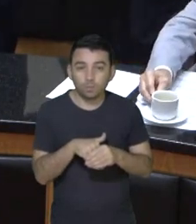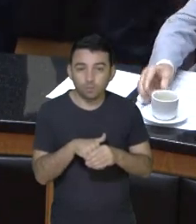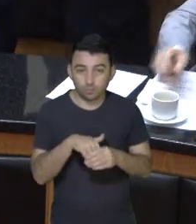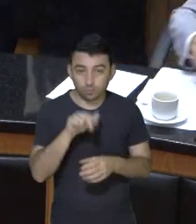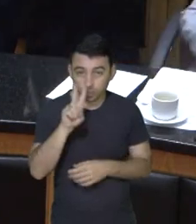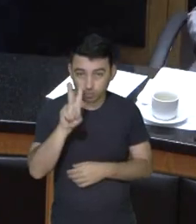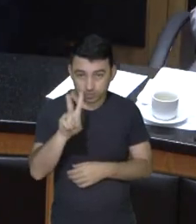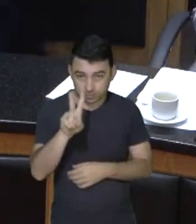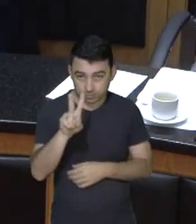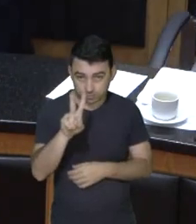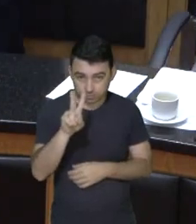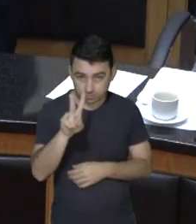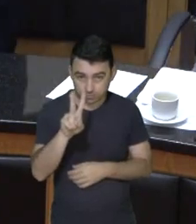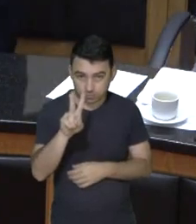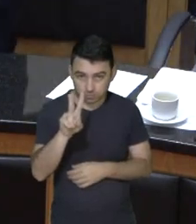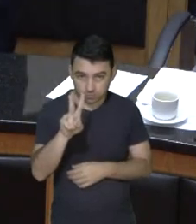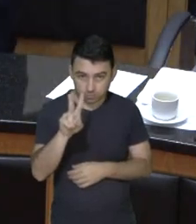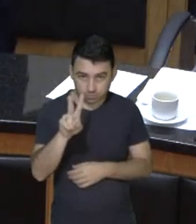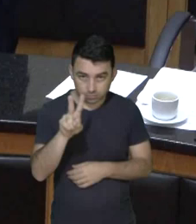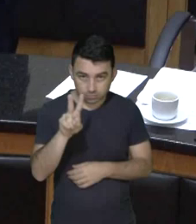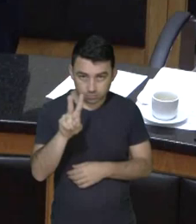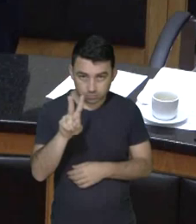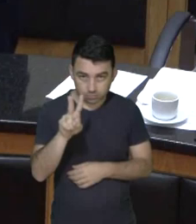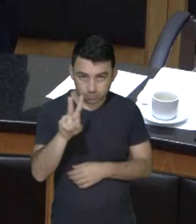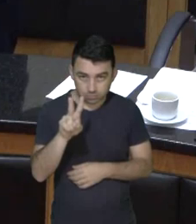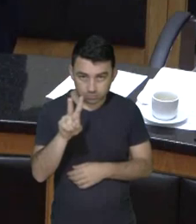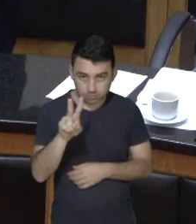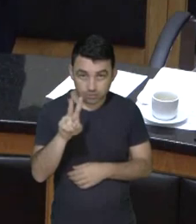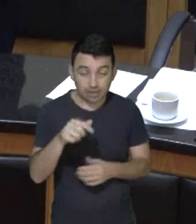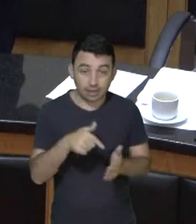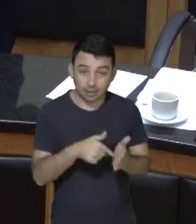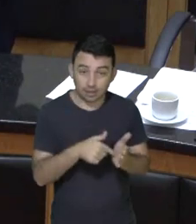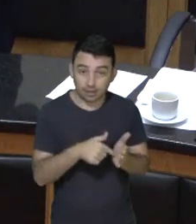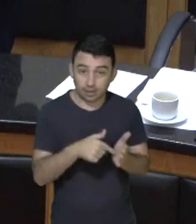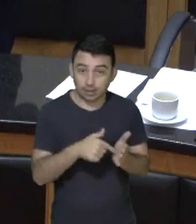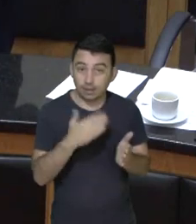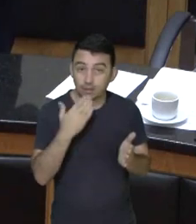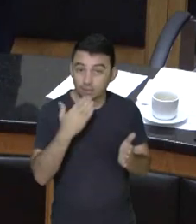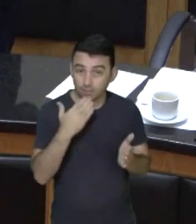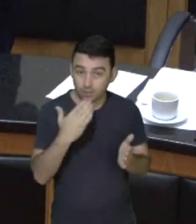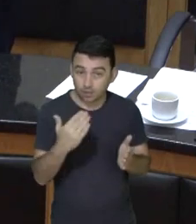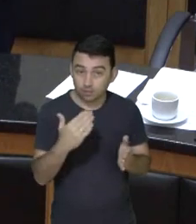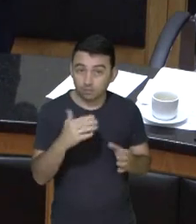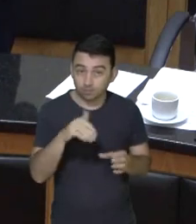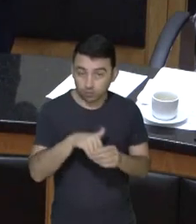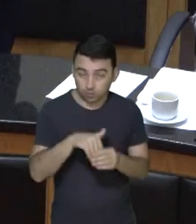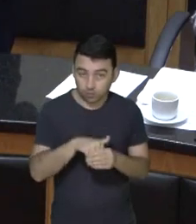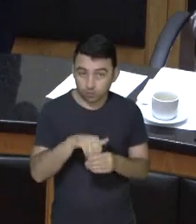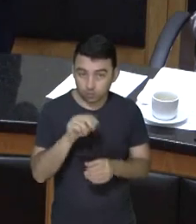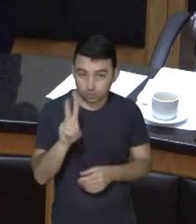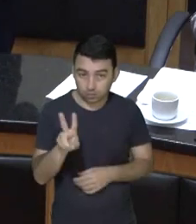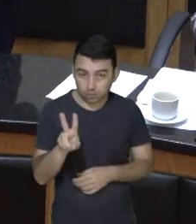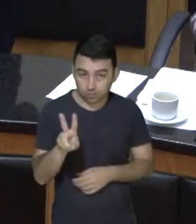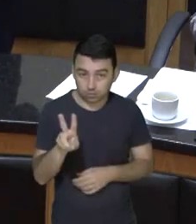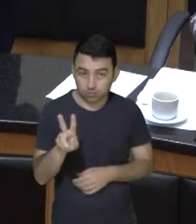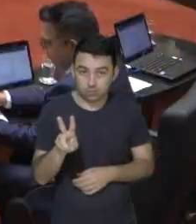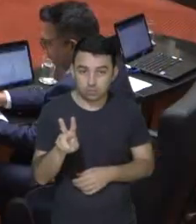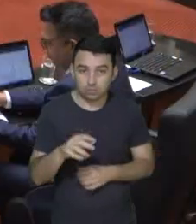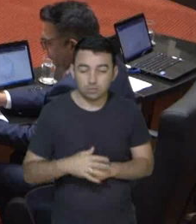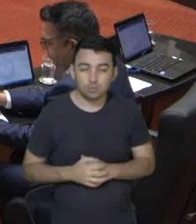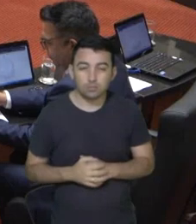dois. Esse requerimento, o primeiro requerimento é votar dois, é isso? O requerimento prevê